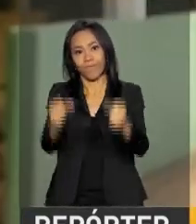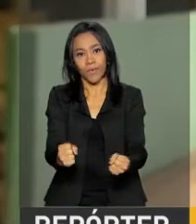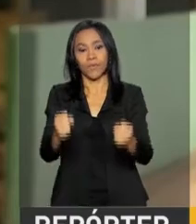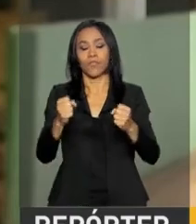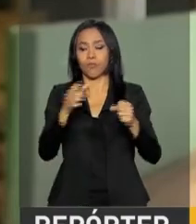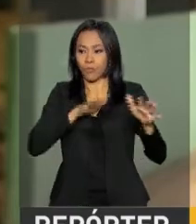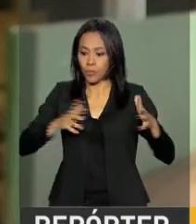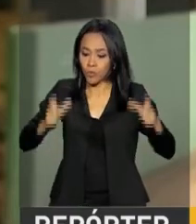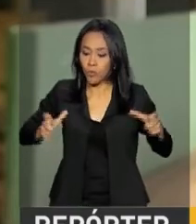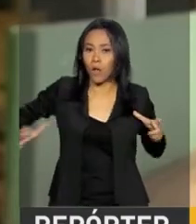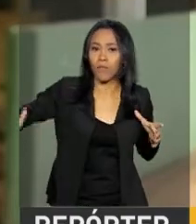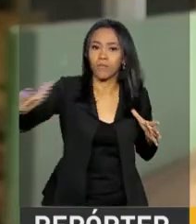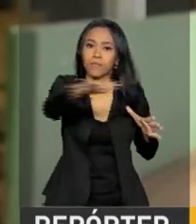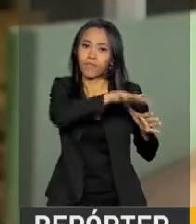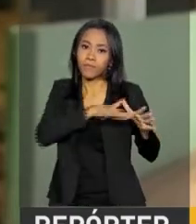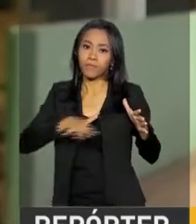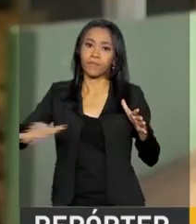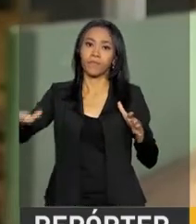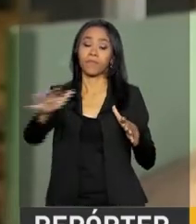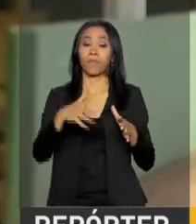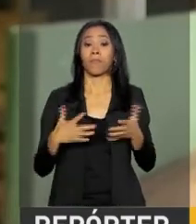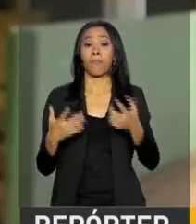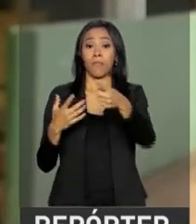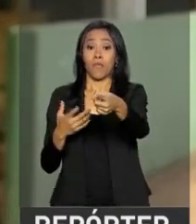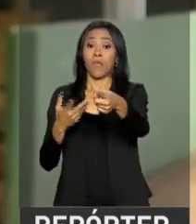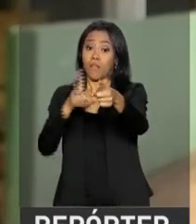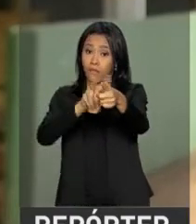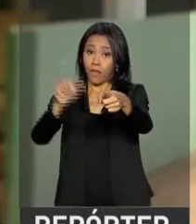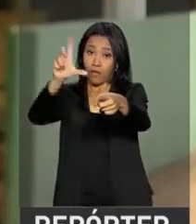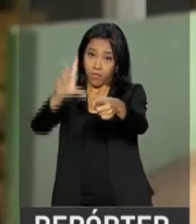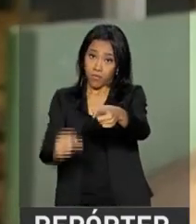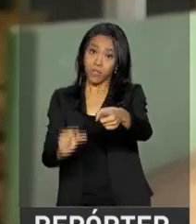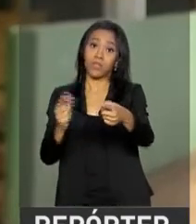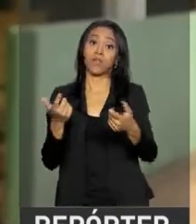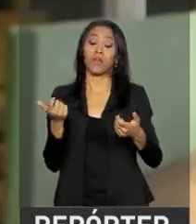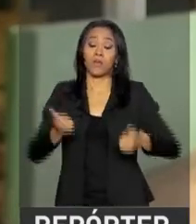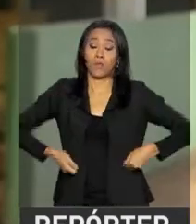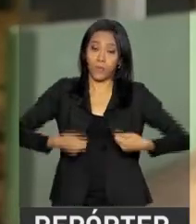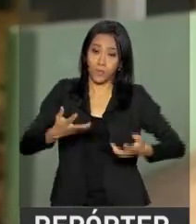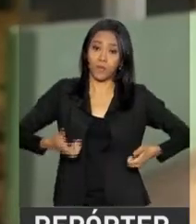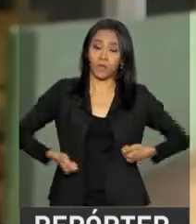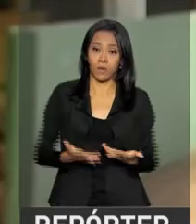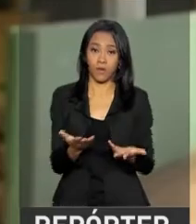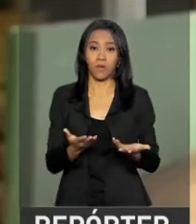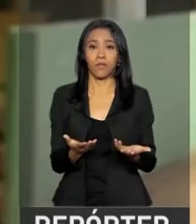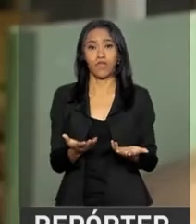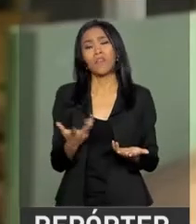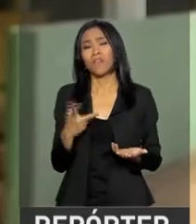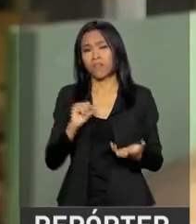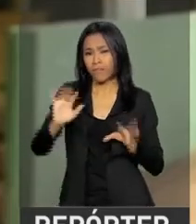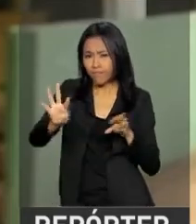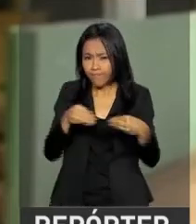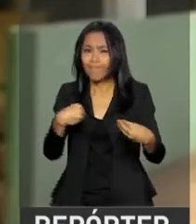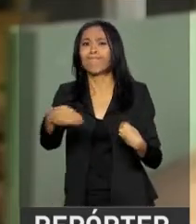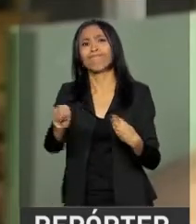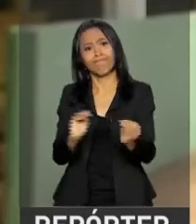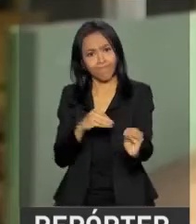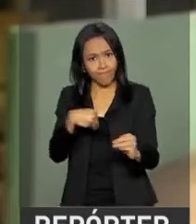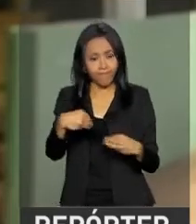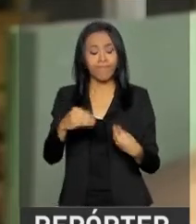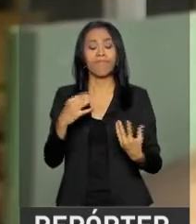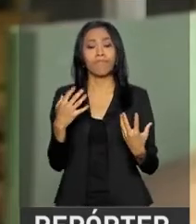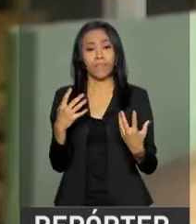acho que olha que ele enfim a gente vai conseguir baixar os custos e fica fofo vai ficar mais flexível para a gente a gente vai ter mais